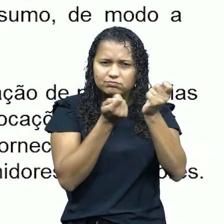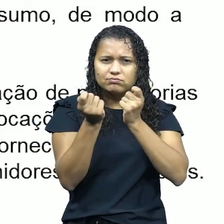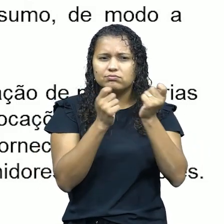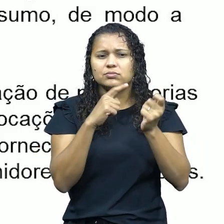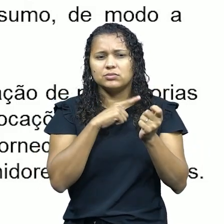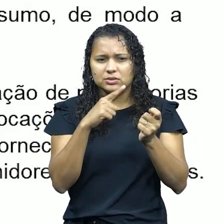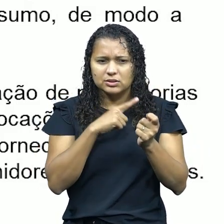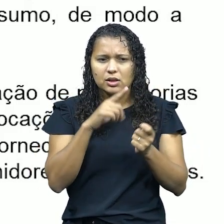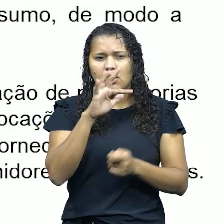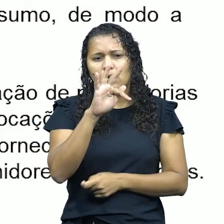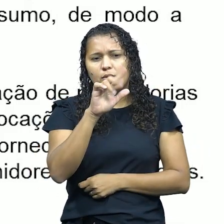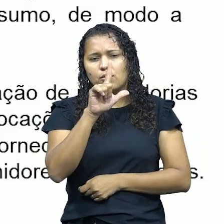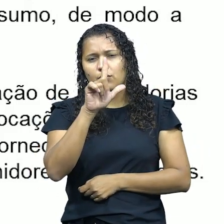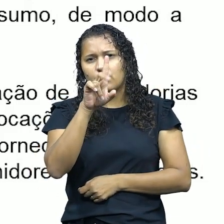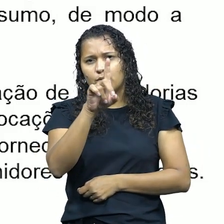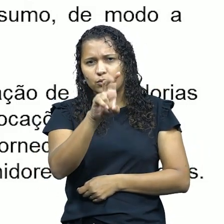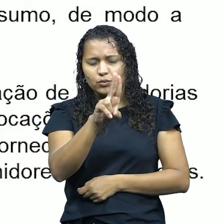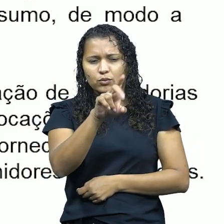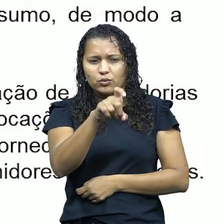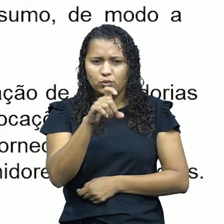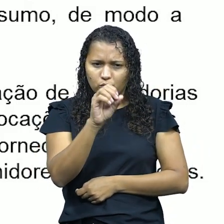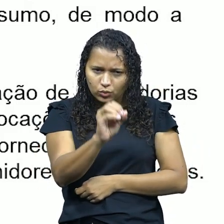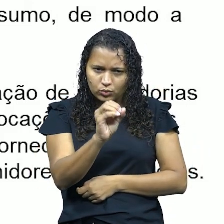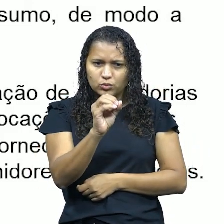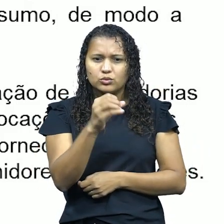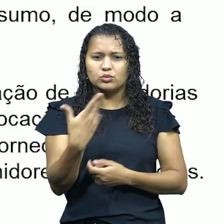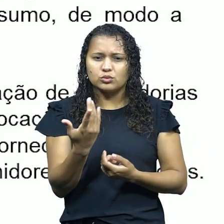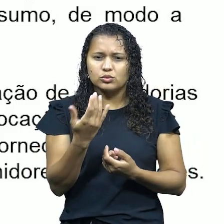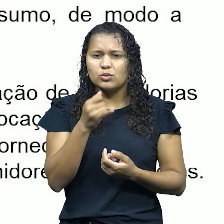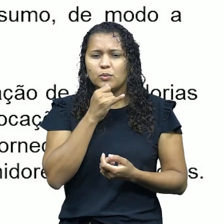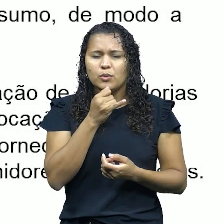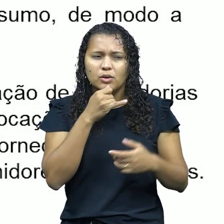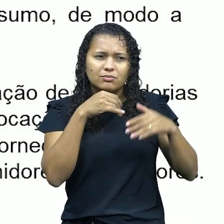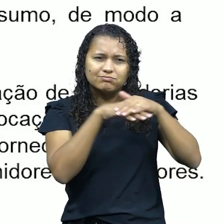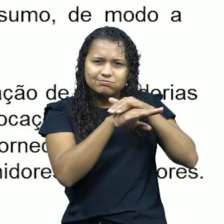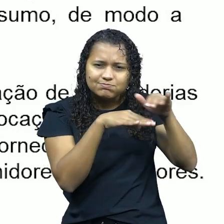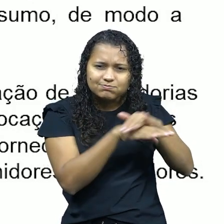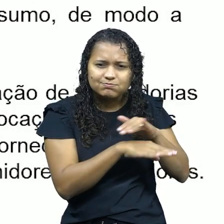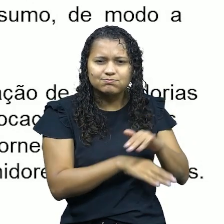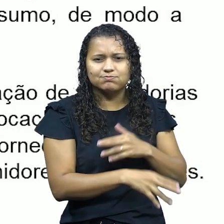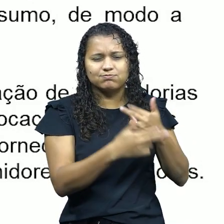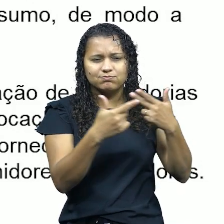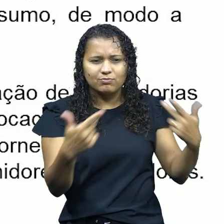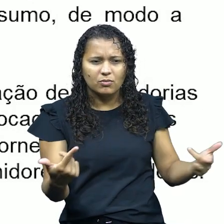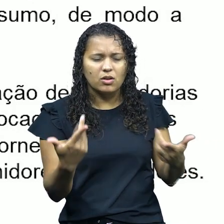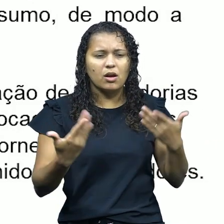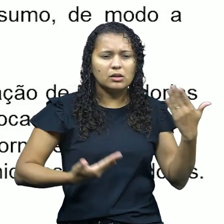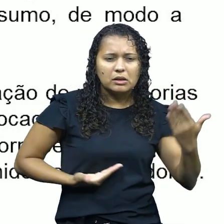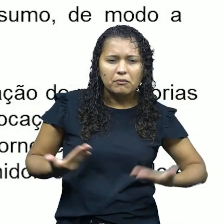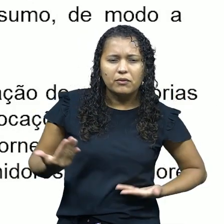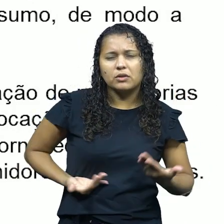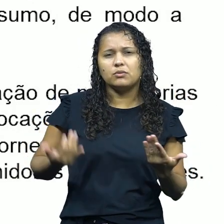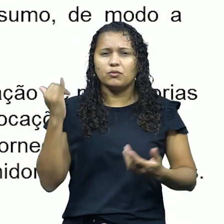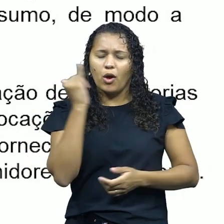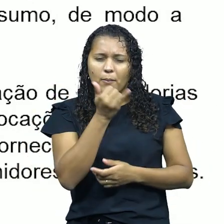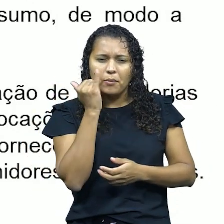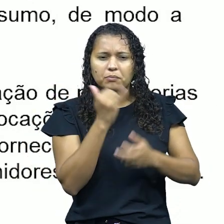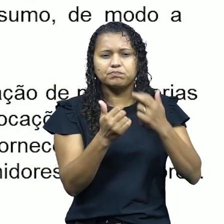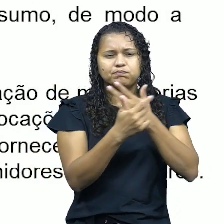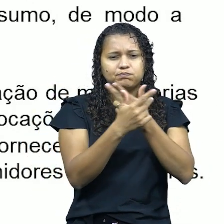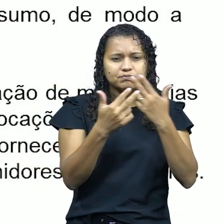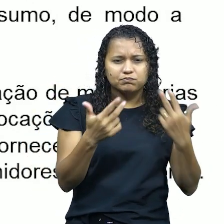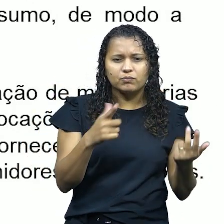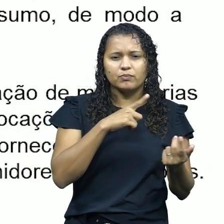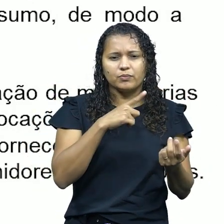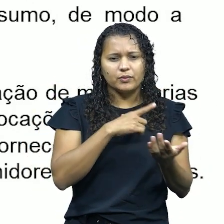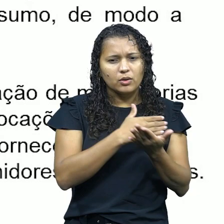o fluxo para frente e reverso e a estocagem de bens, serviços e informações relativas desde o